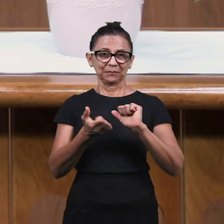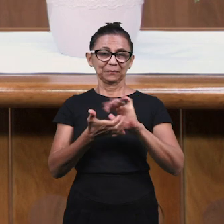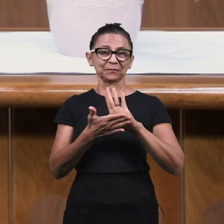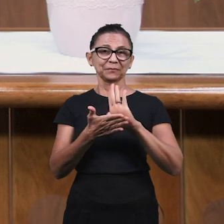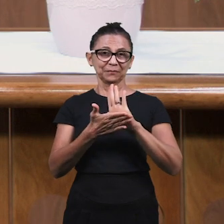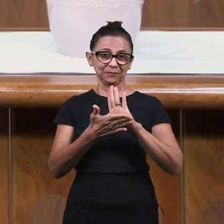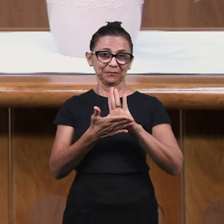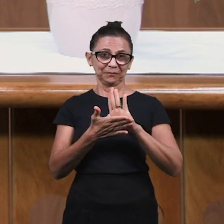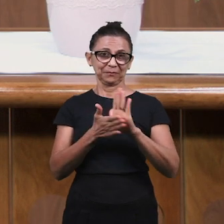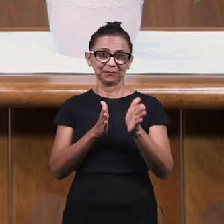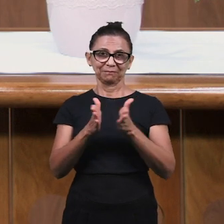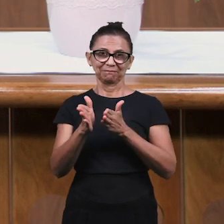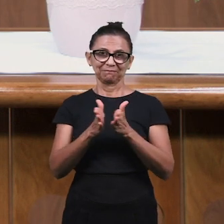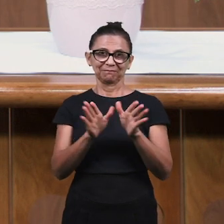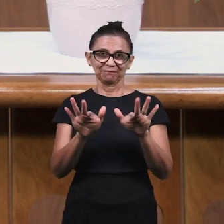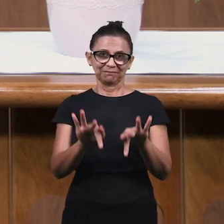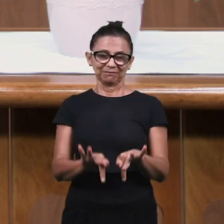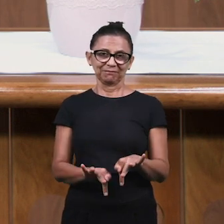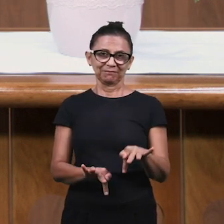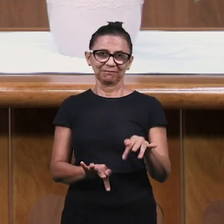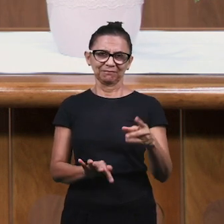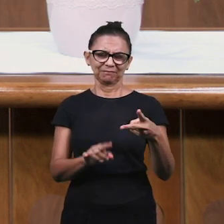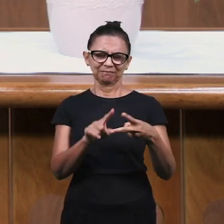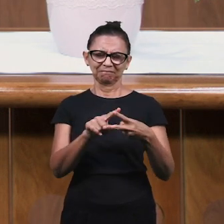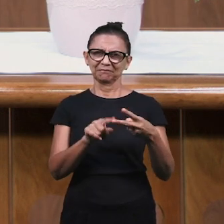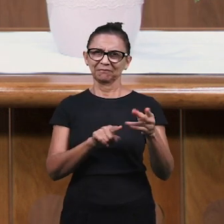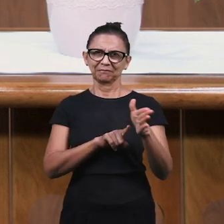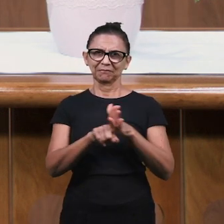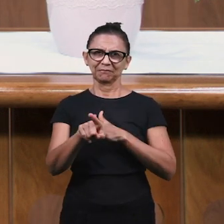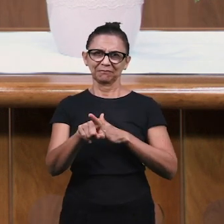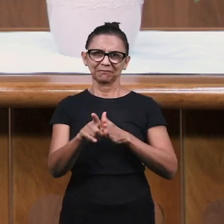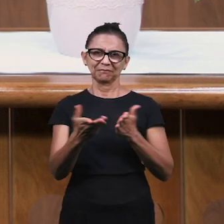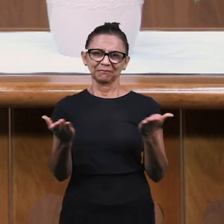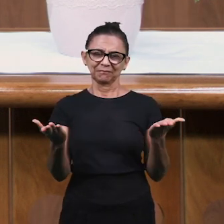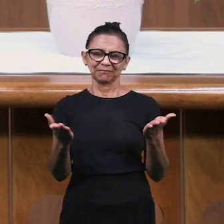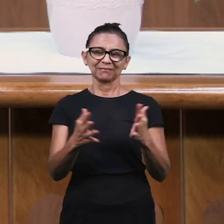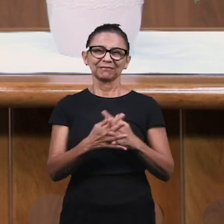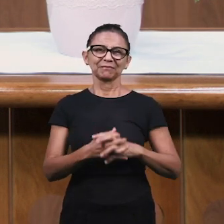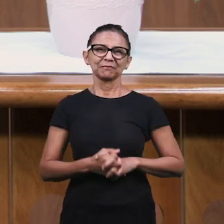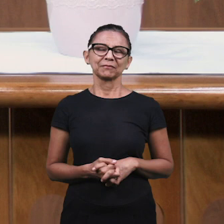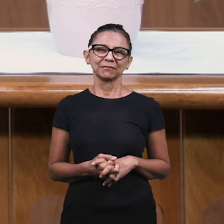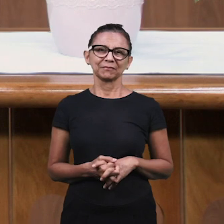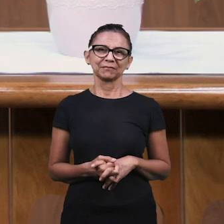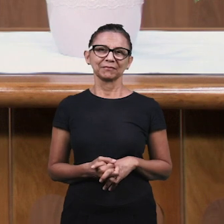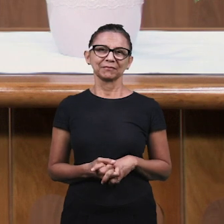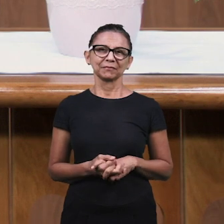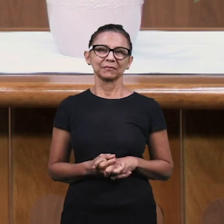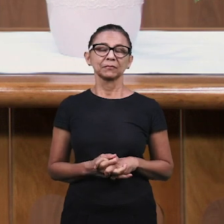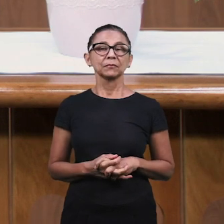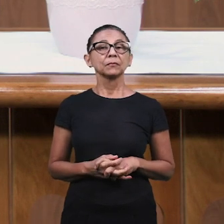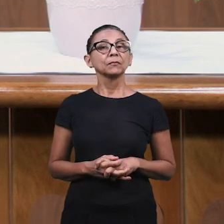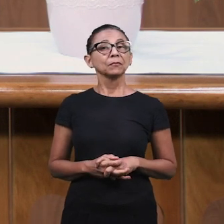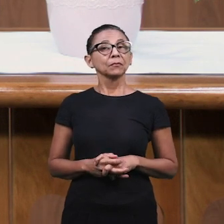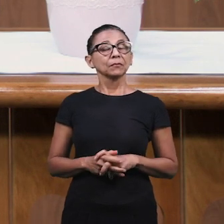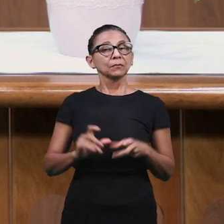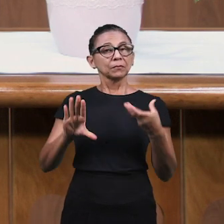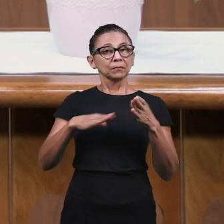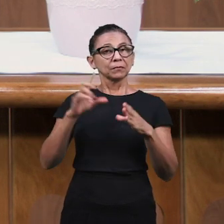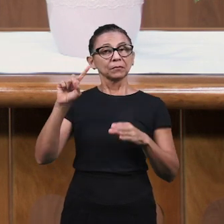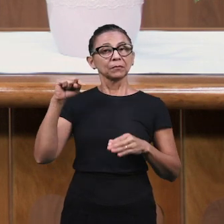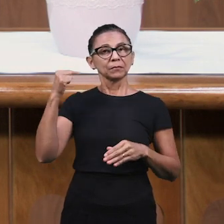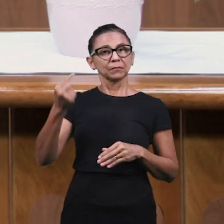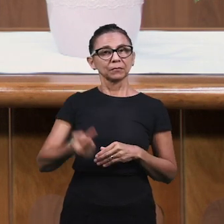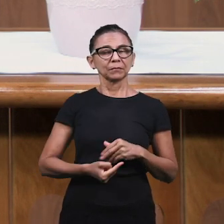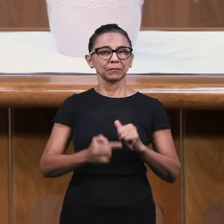estamos chegando já ao final desse período, Nós tivemos apenas 2 perguntas para a Escola Bíblica Dominical desse final de semana. Nós vamos cantar um louvor